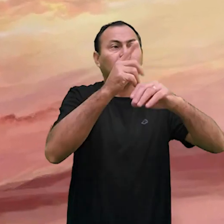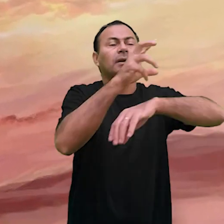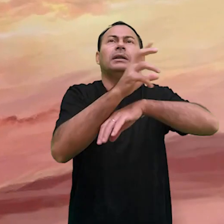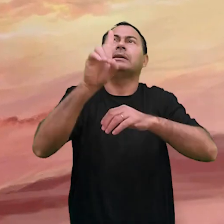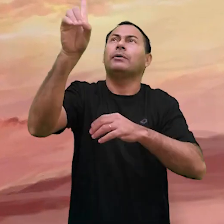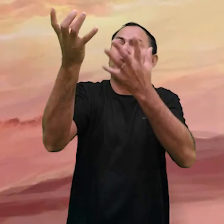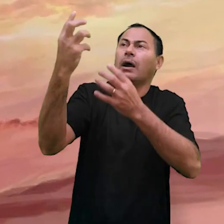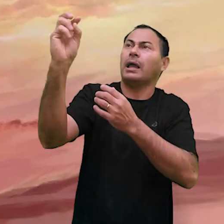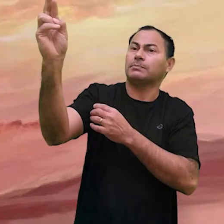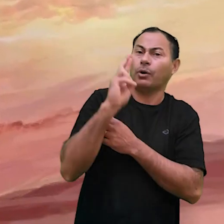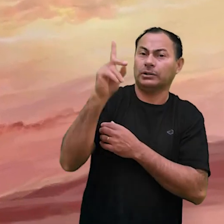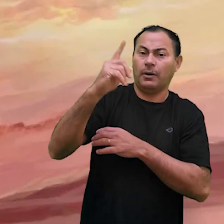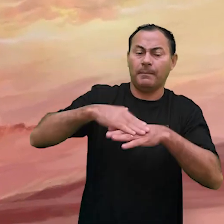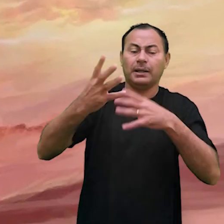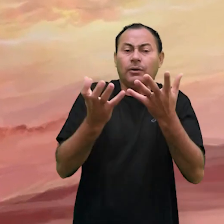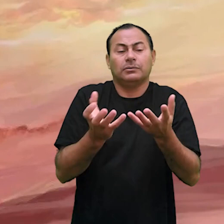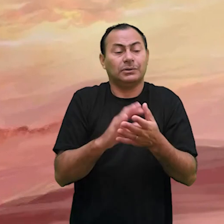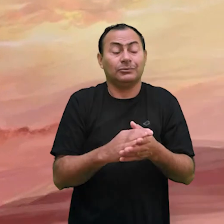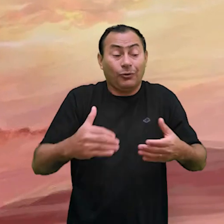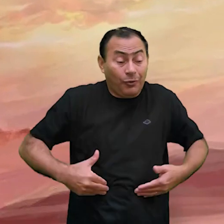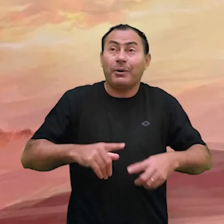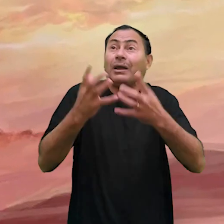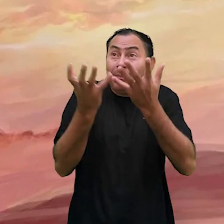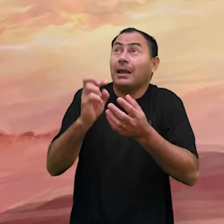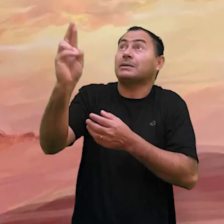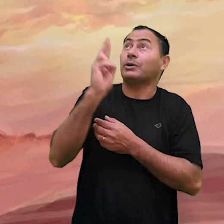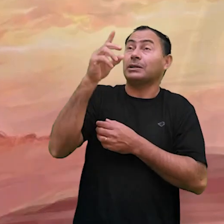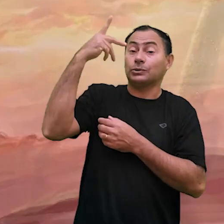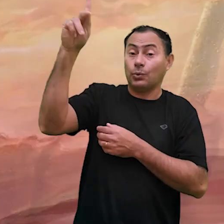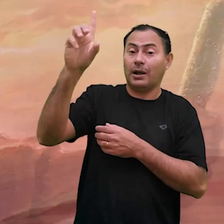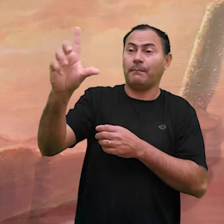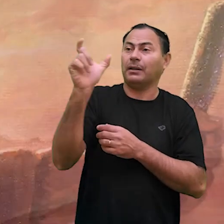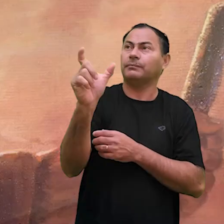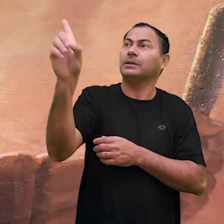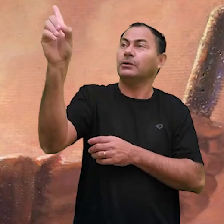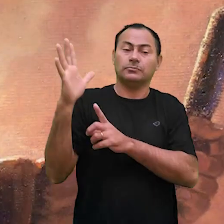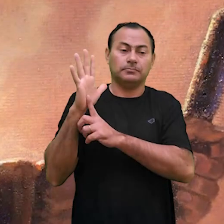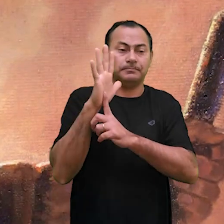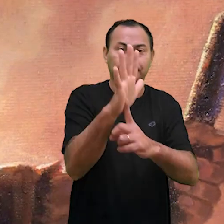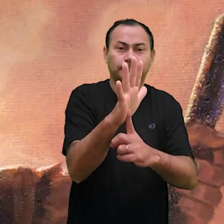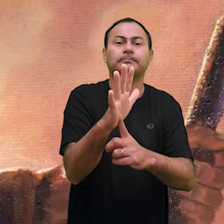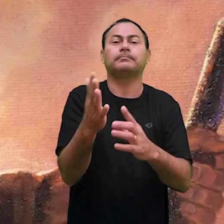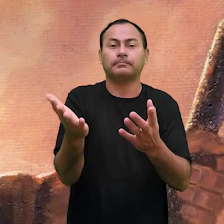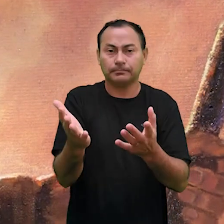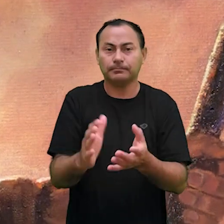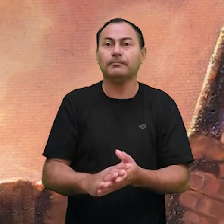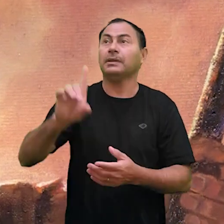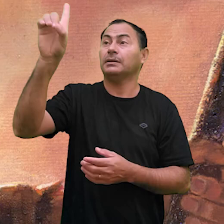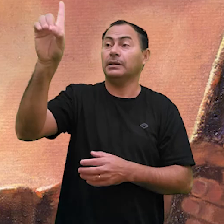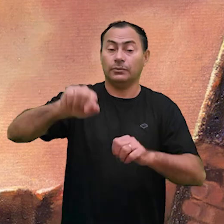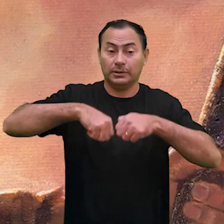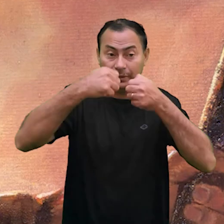e disse, Deus, eu quero uma palavra sua mais do que eu quero comer. E Deus deu a ele uma